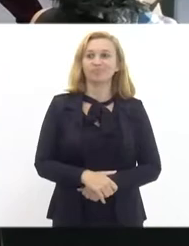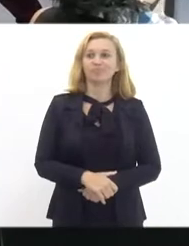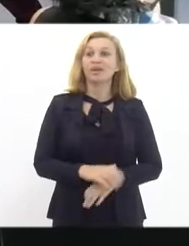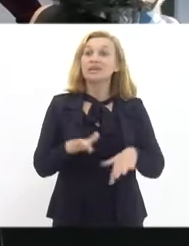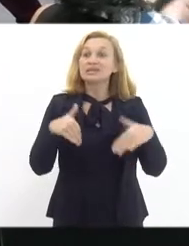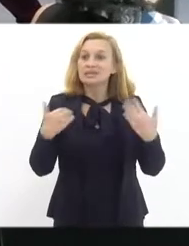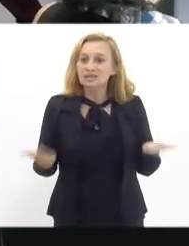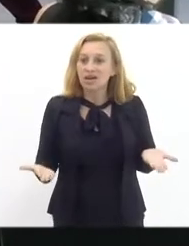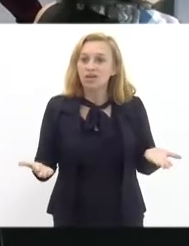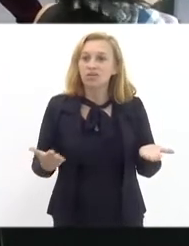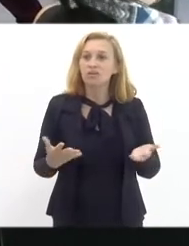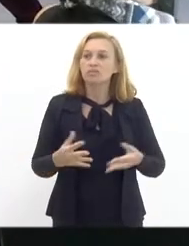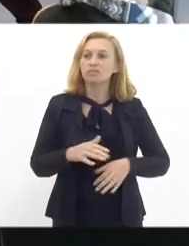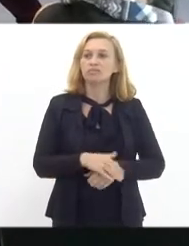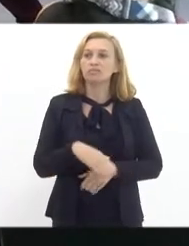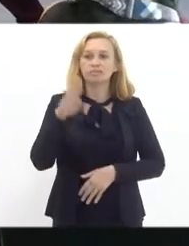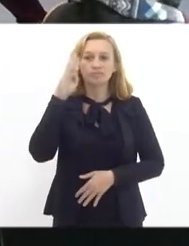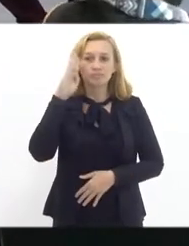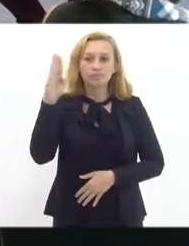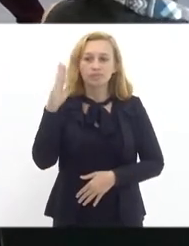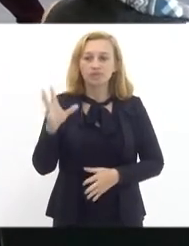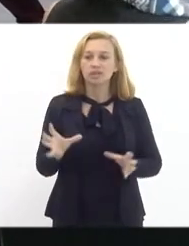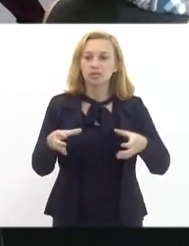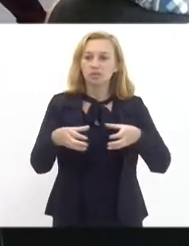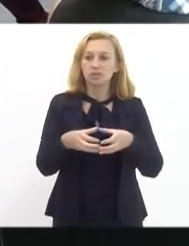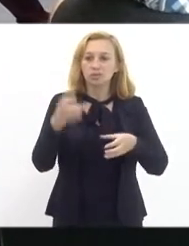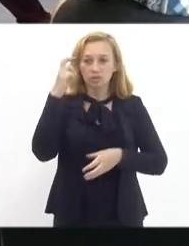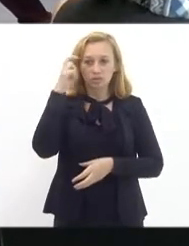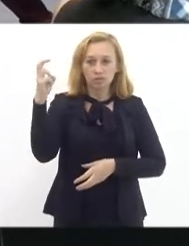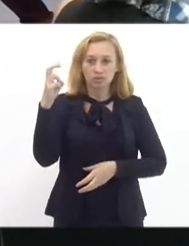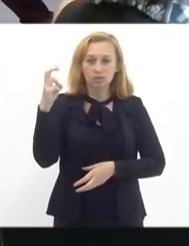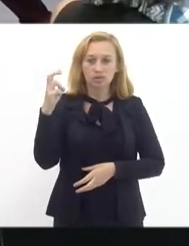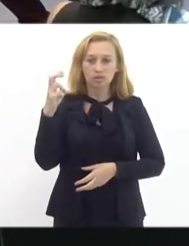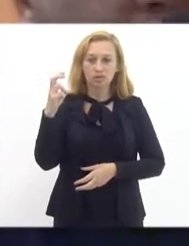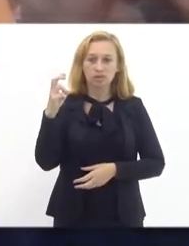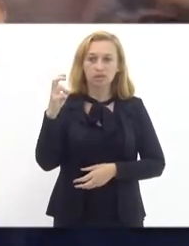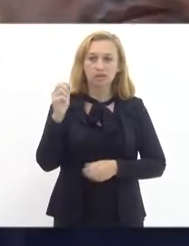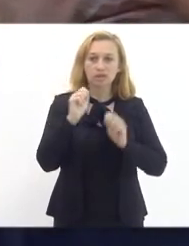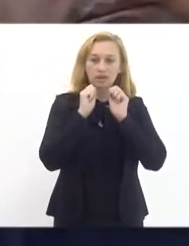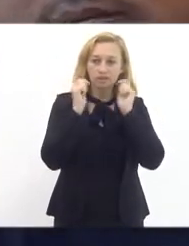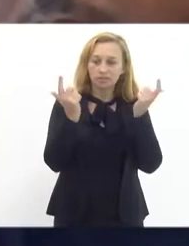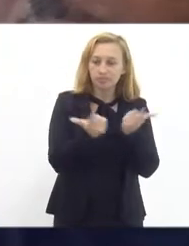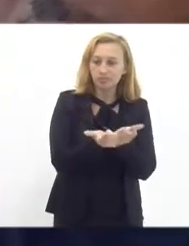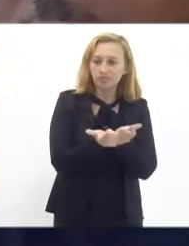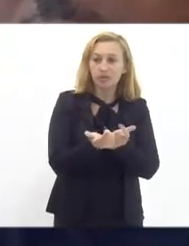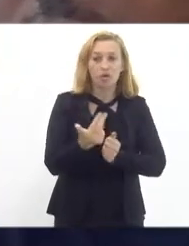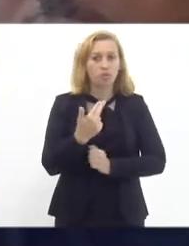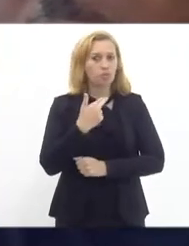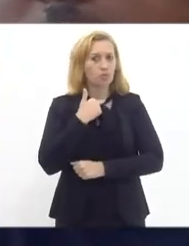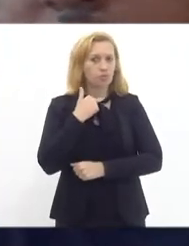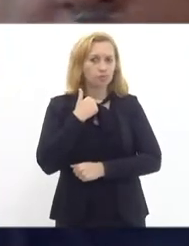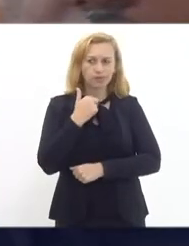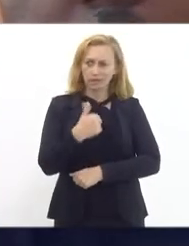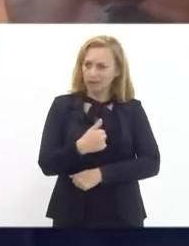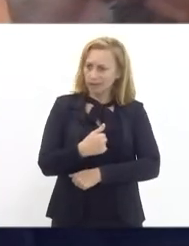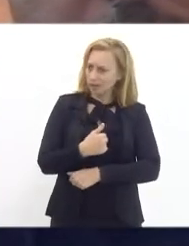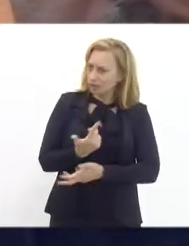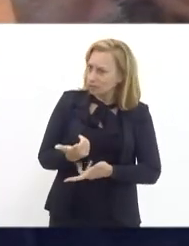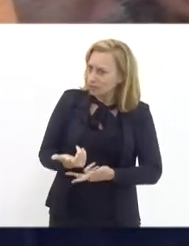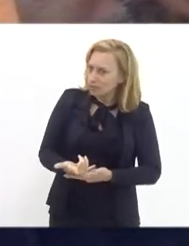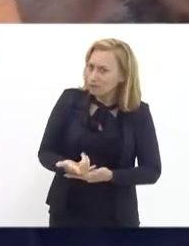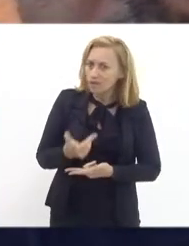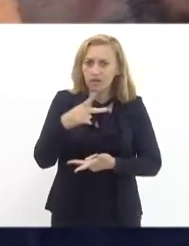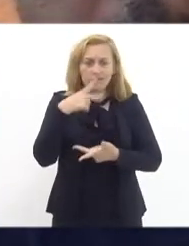Então, como presidente da Comissão de Cultura da Assembleia Legislativa, eu não poderia ter uma